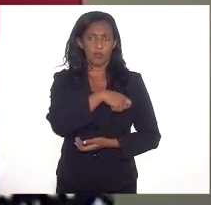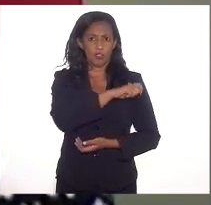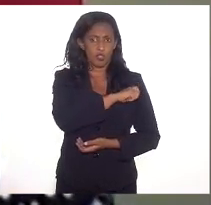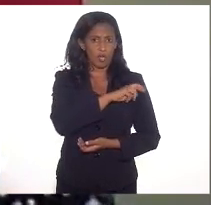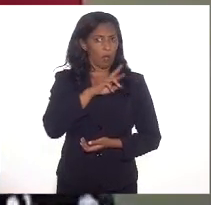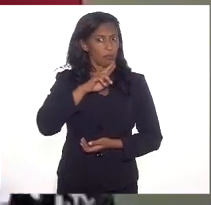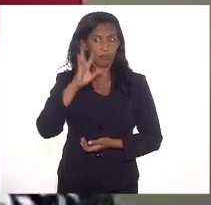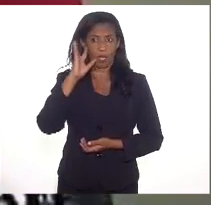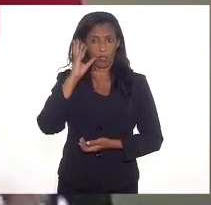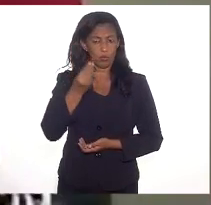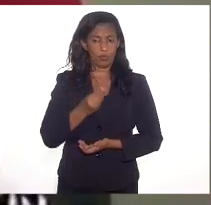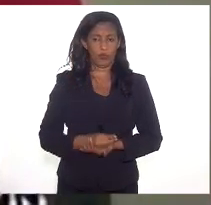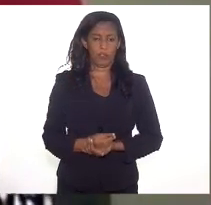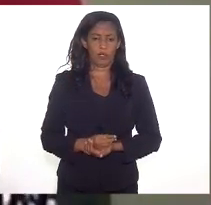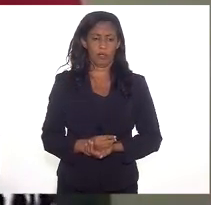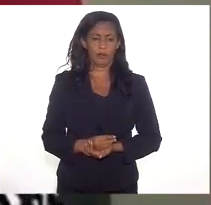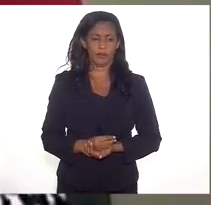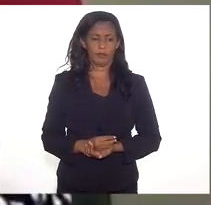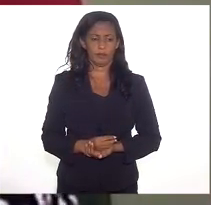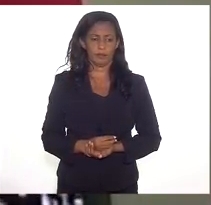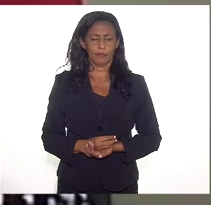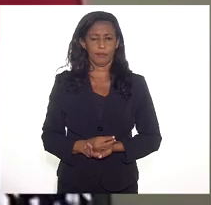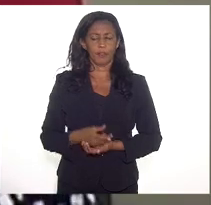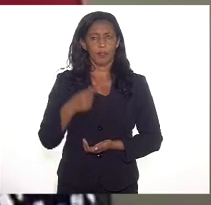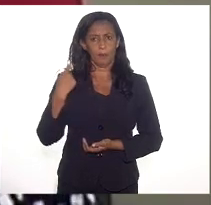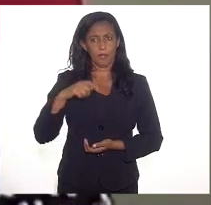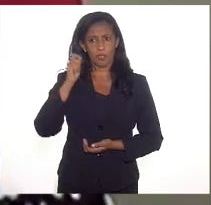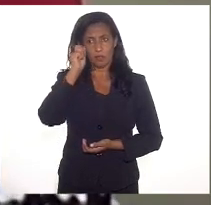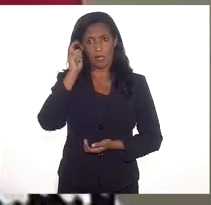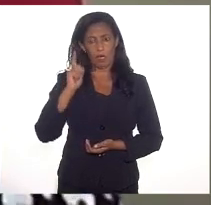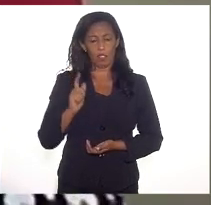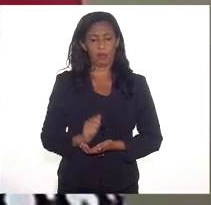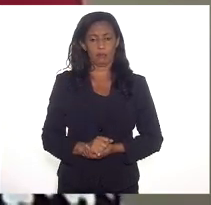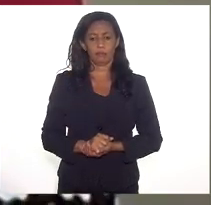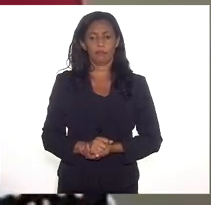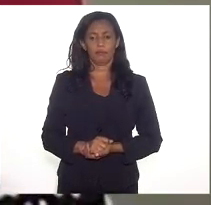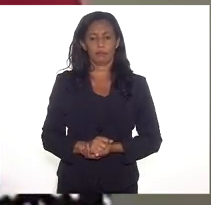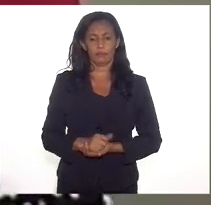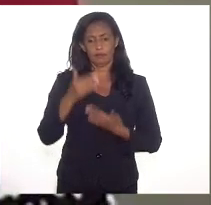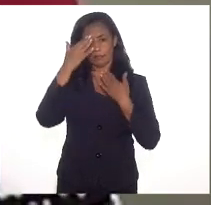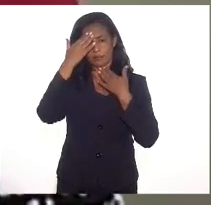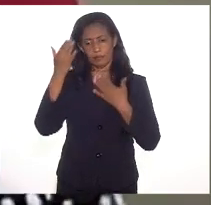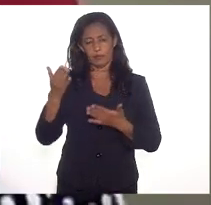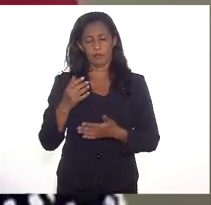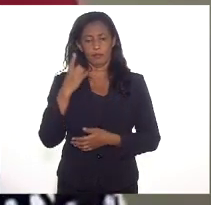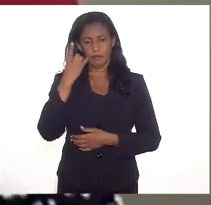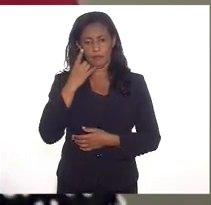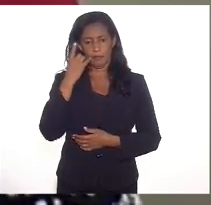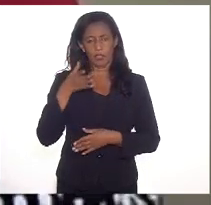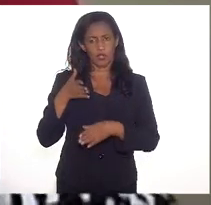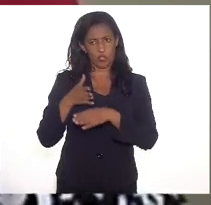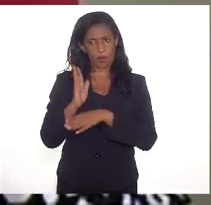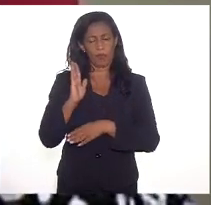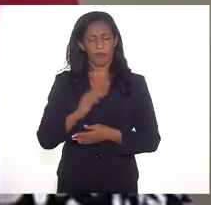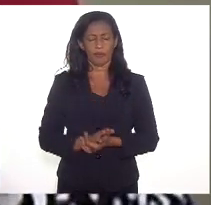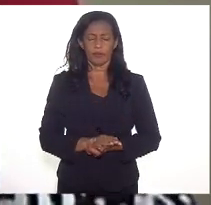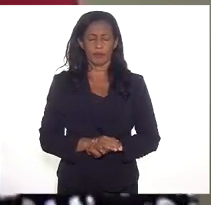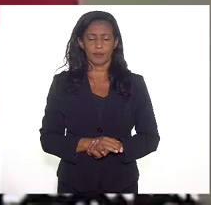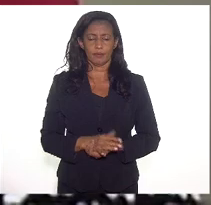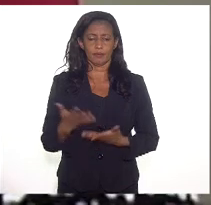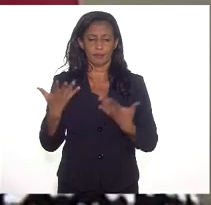está resolvida. Então, alertar desse prazo será também muito importante. Obrigada, deputado. Com certeza já aprovamos aqui